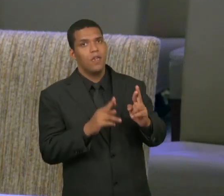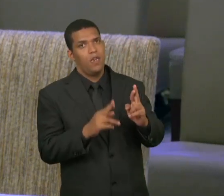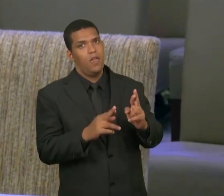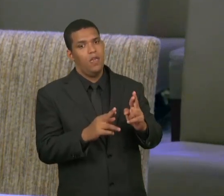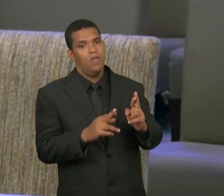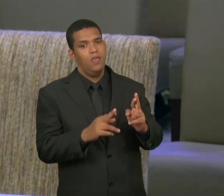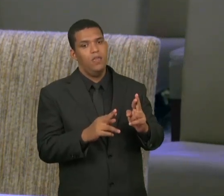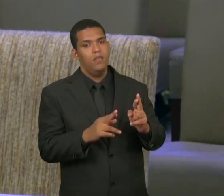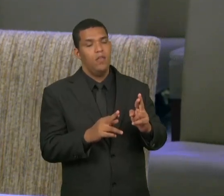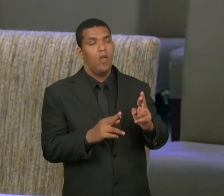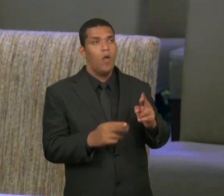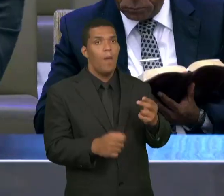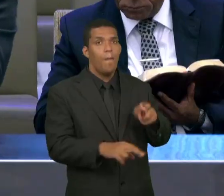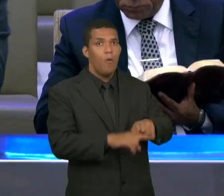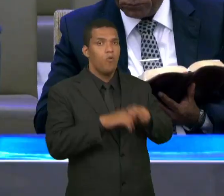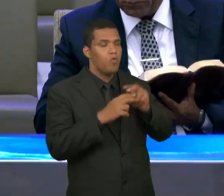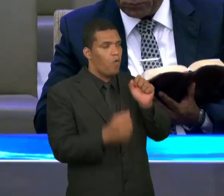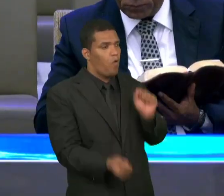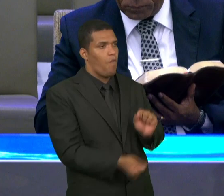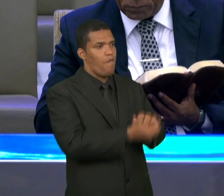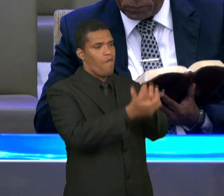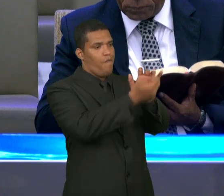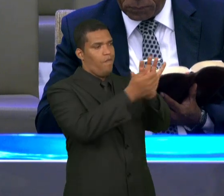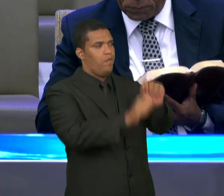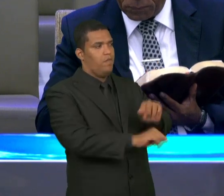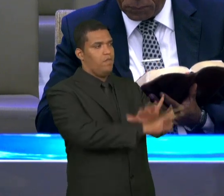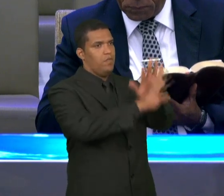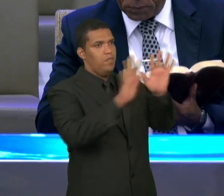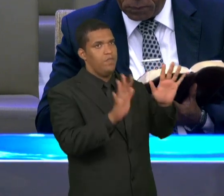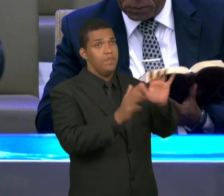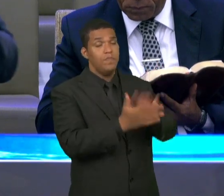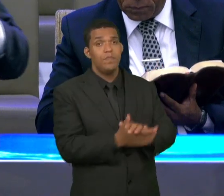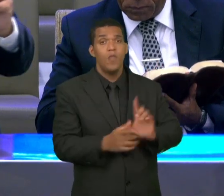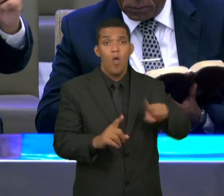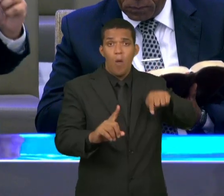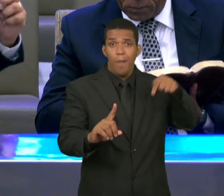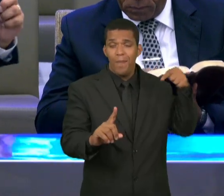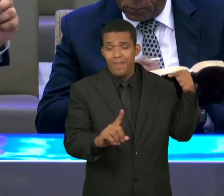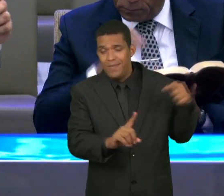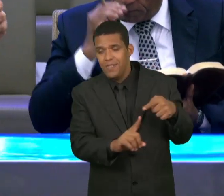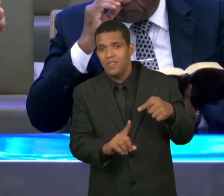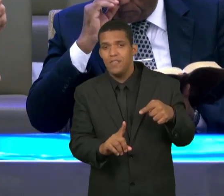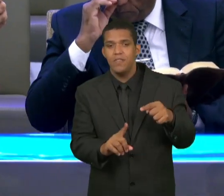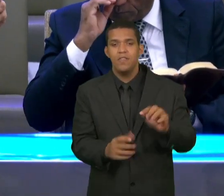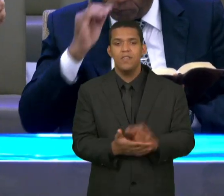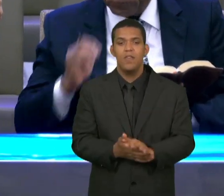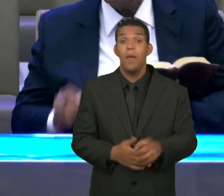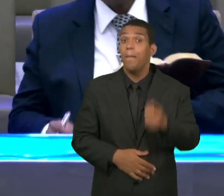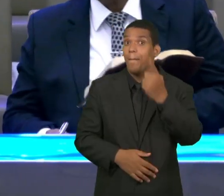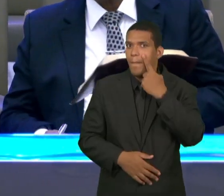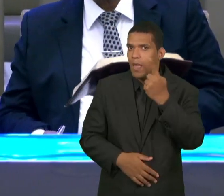sejamos para o louvor da sua glória. O propósito é que a nossa... Escuta.